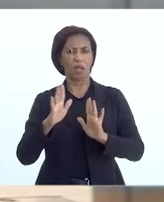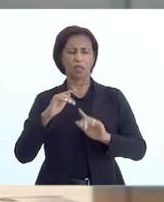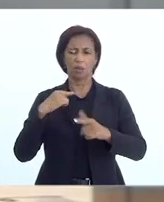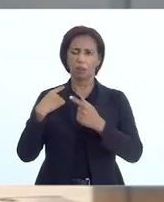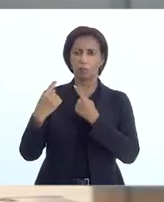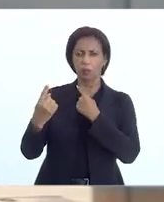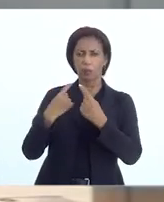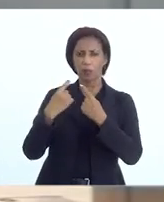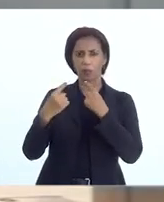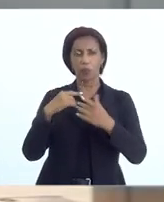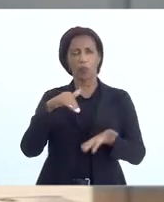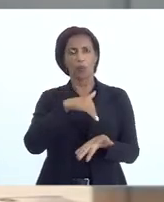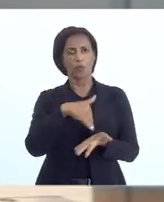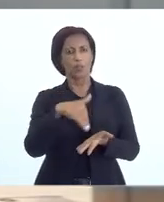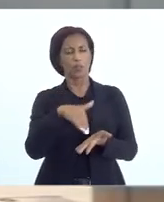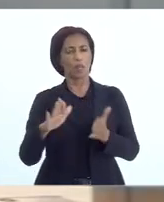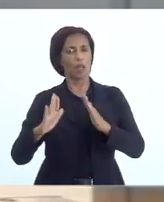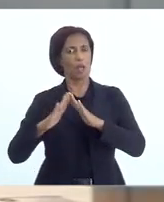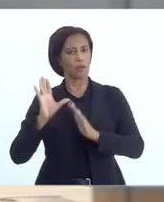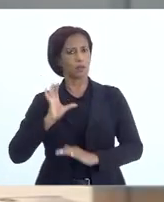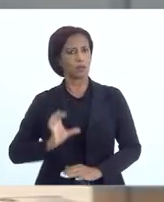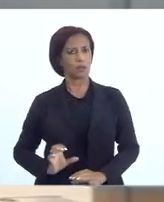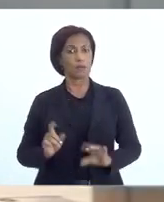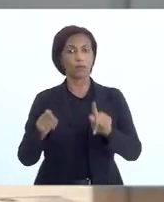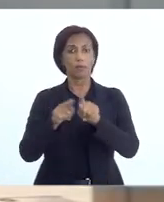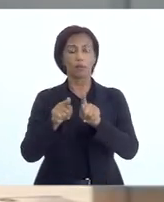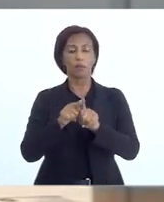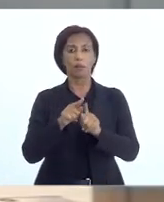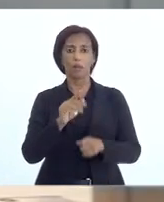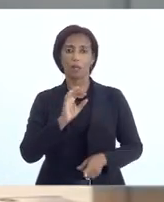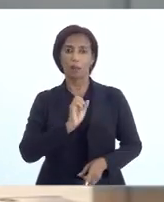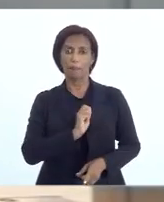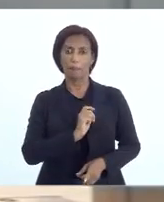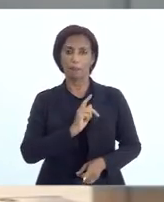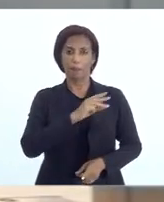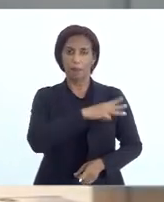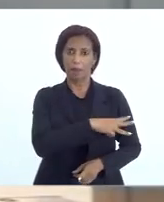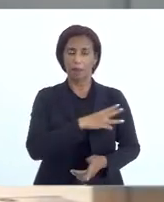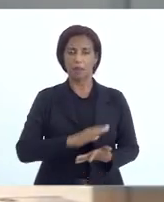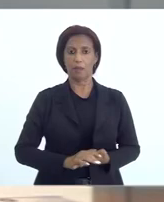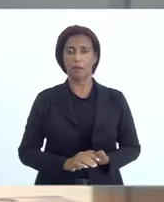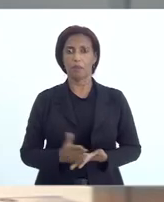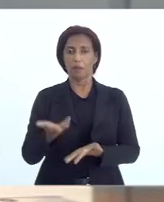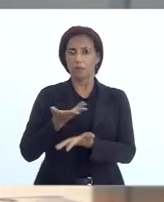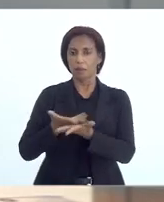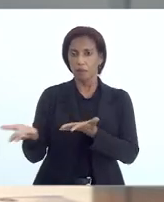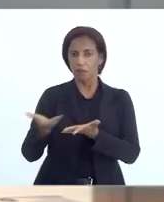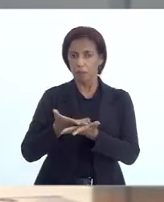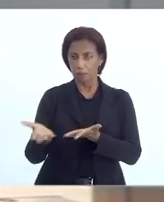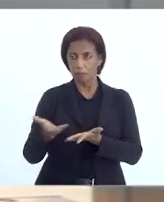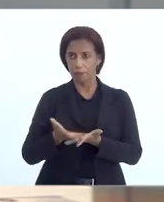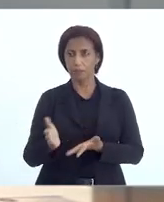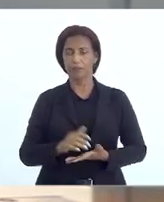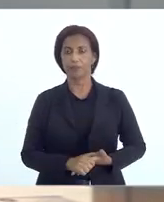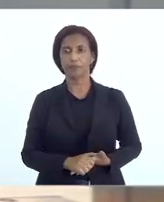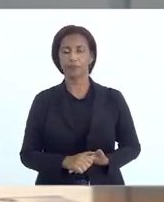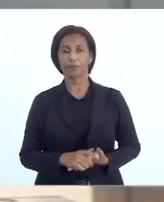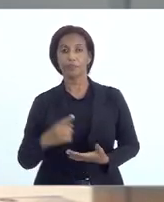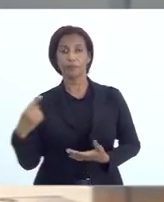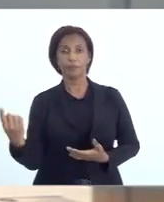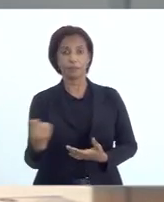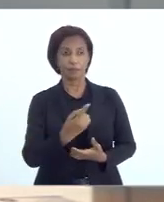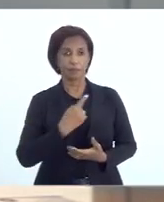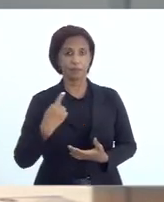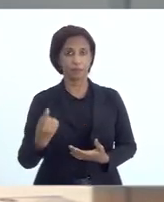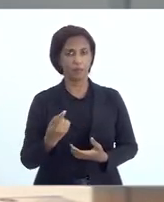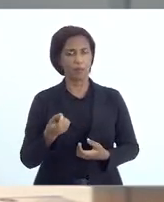aberta com a segov com a secretaria da casa civil e obviamente com a polícia militar há muito tempo então fazer o encaminhamento dessa forma Coronel caro pra